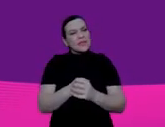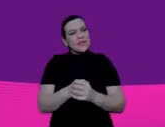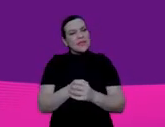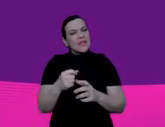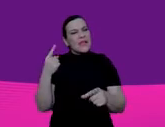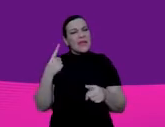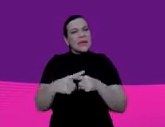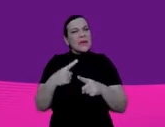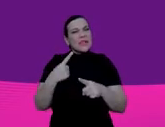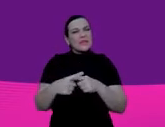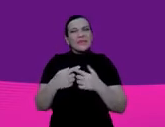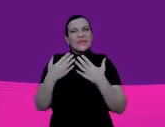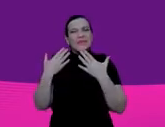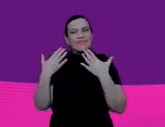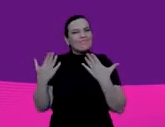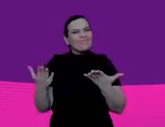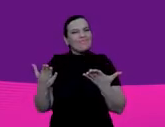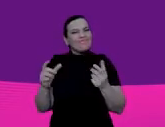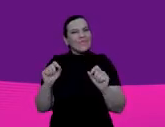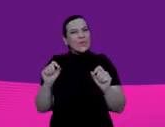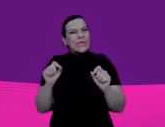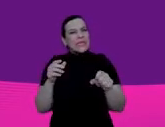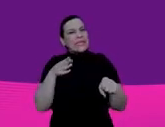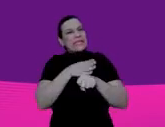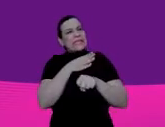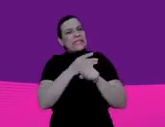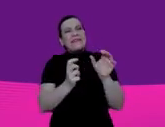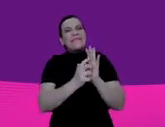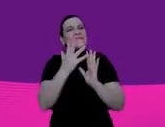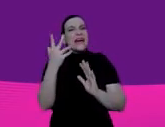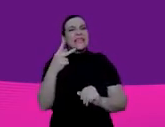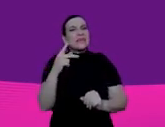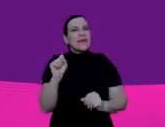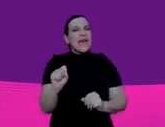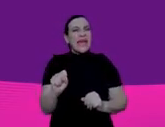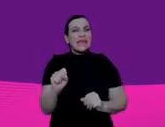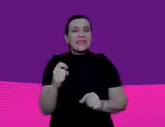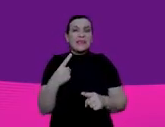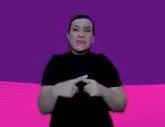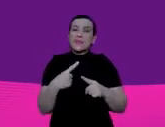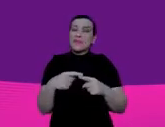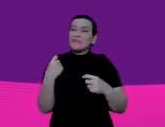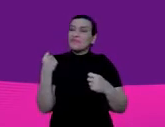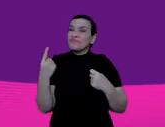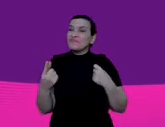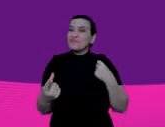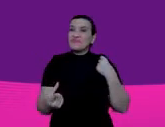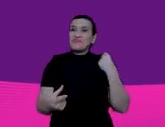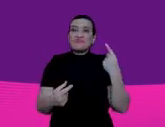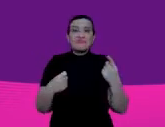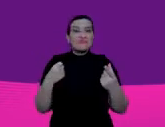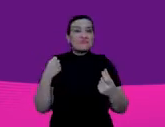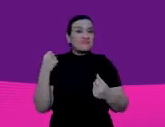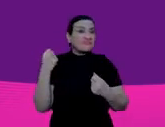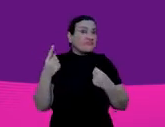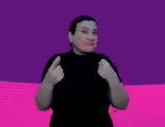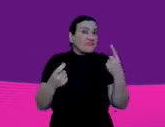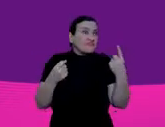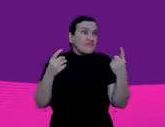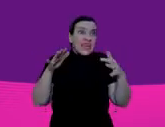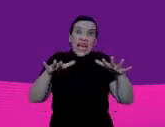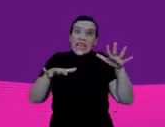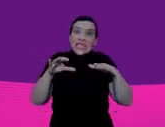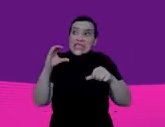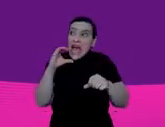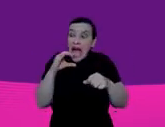está ali na emergência, então, se raramente a gente está falando de uma condição de emergência? Tem 2 estudos que eu acho que